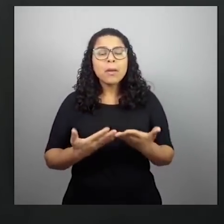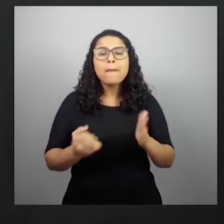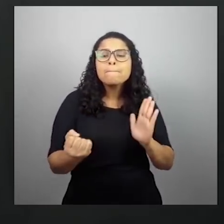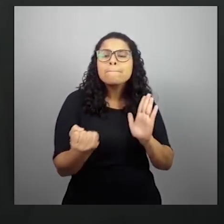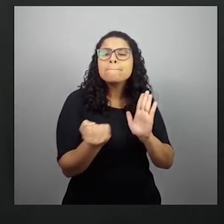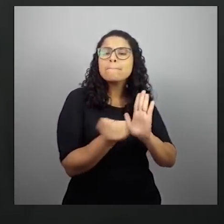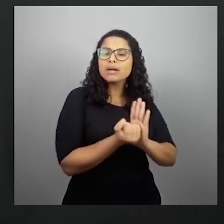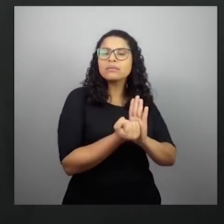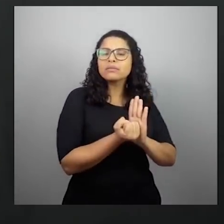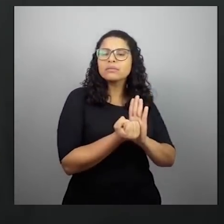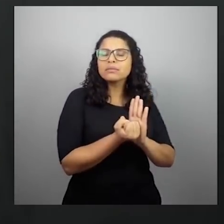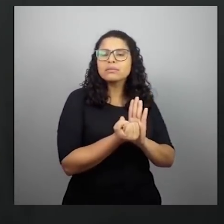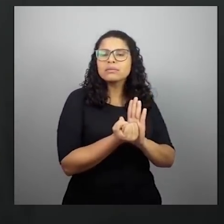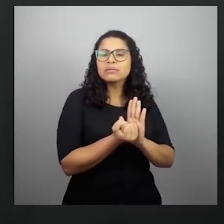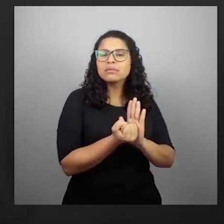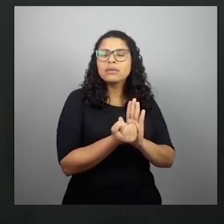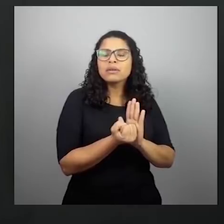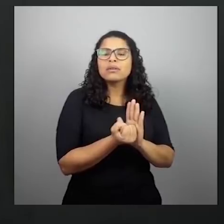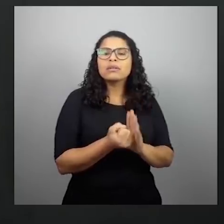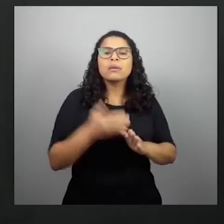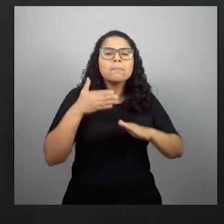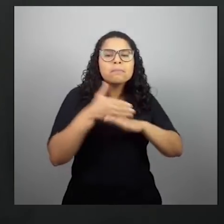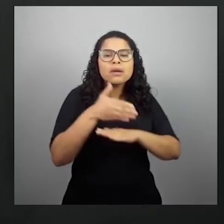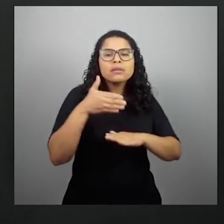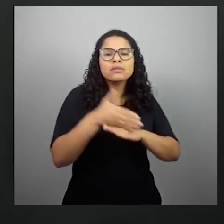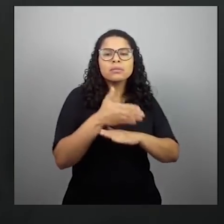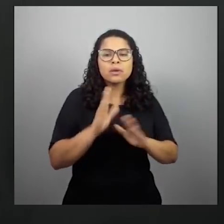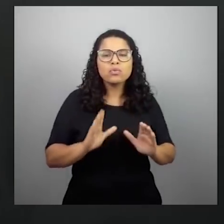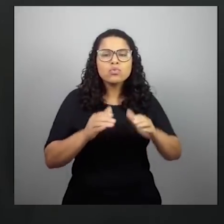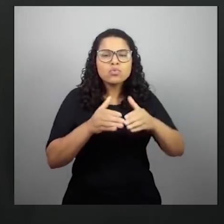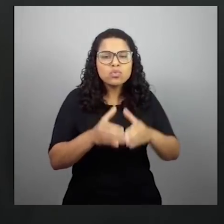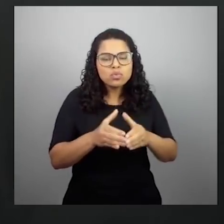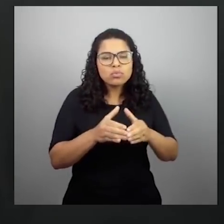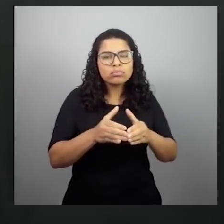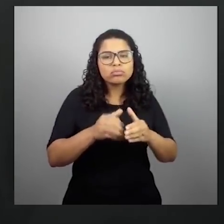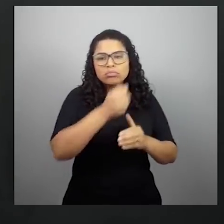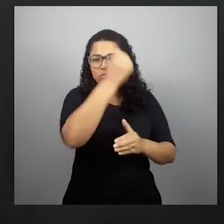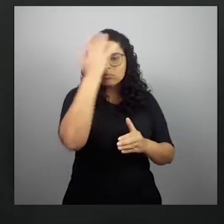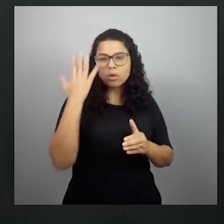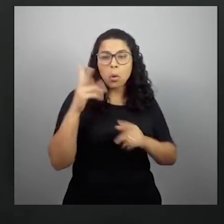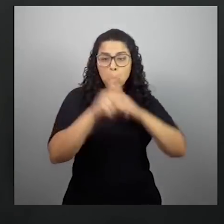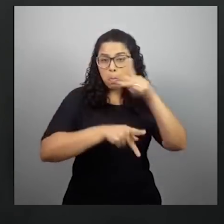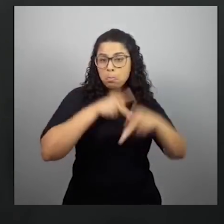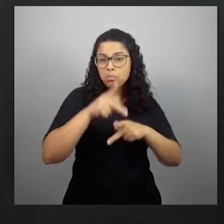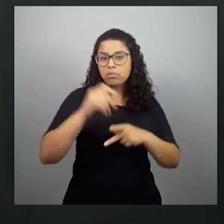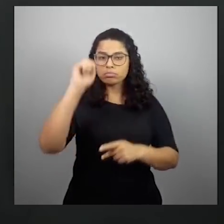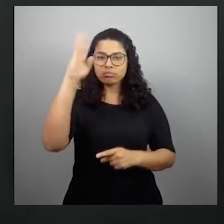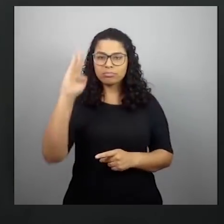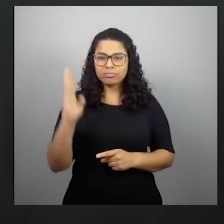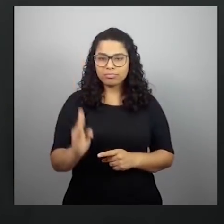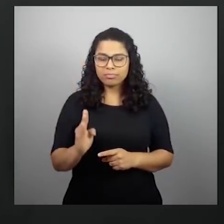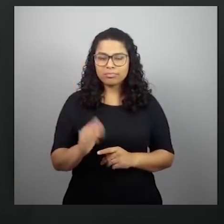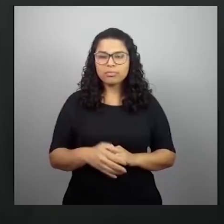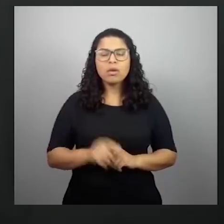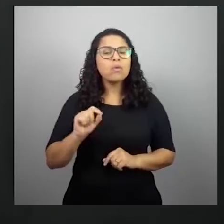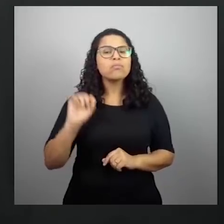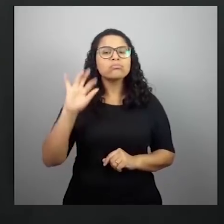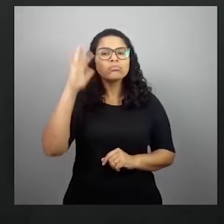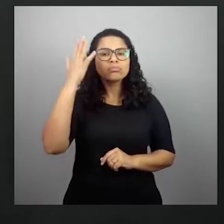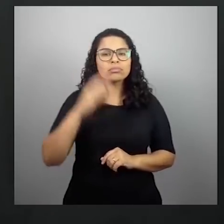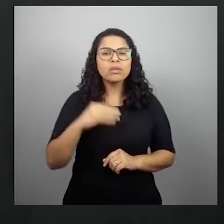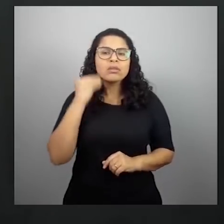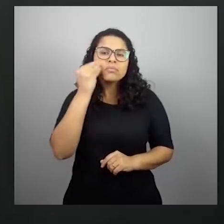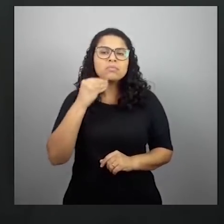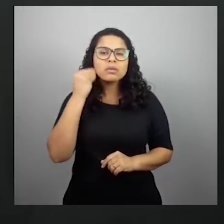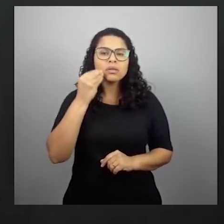marca, né, da participação dessa etnia na formação do povo brasileiro. E o que acontece? A experiência